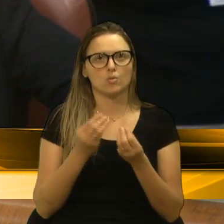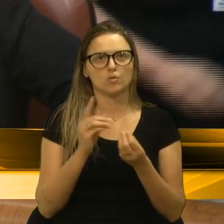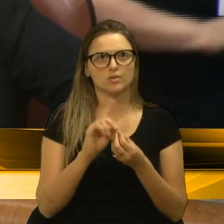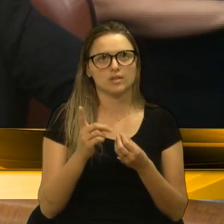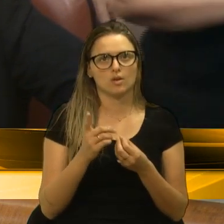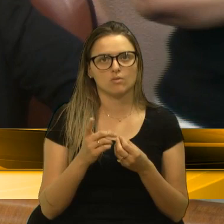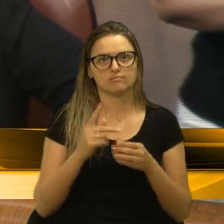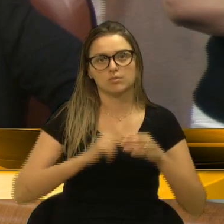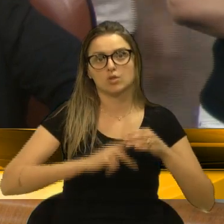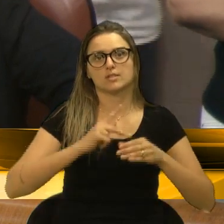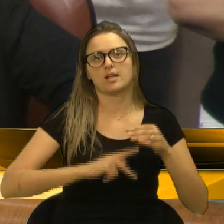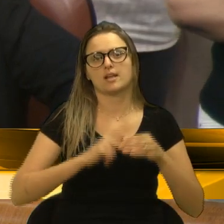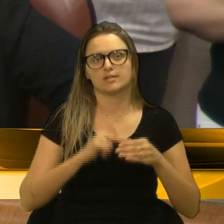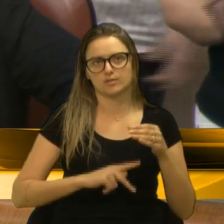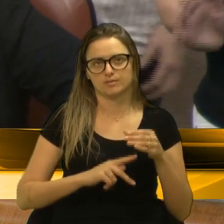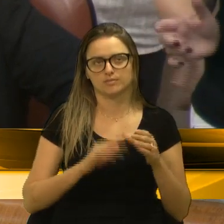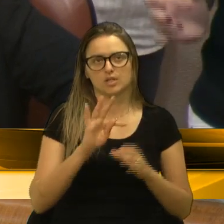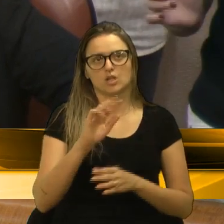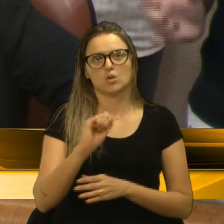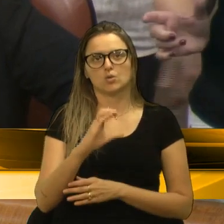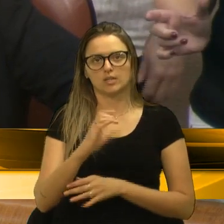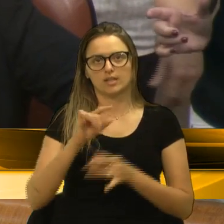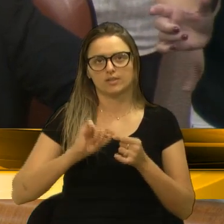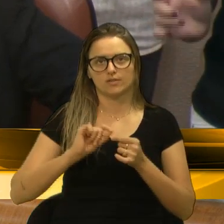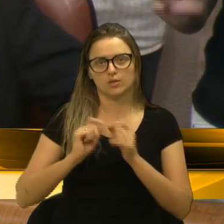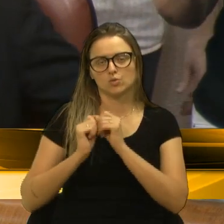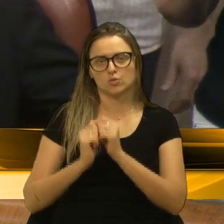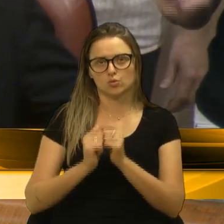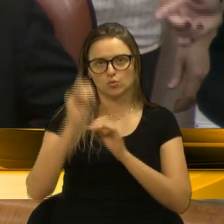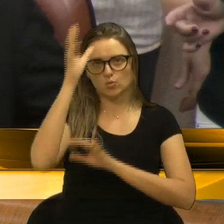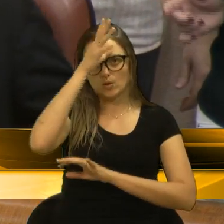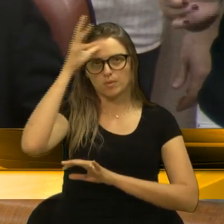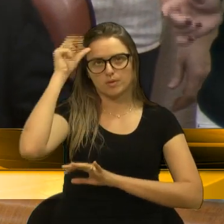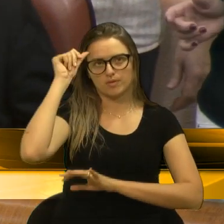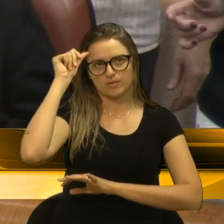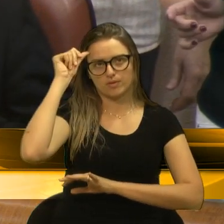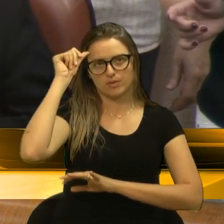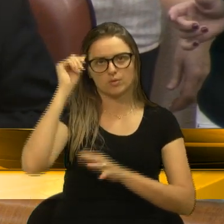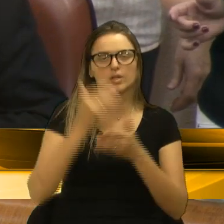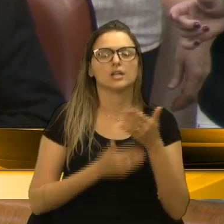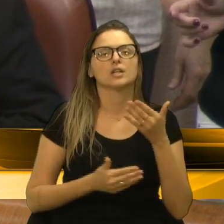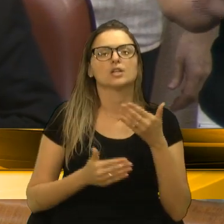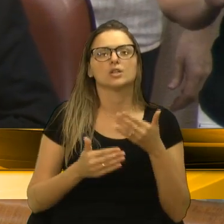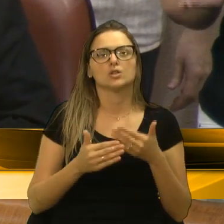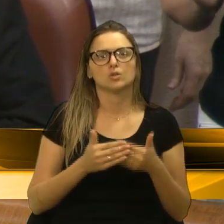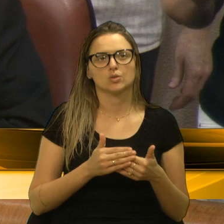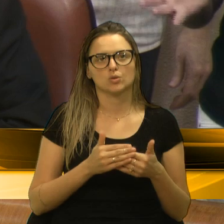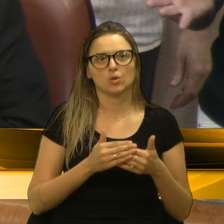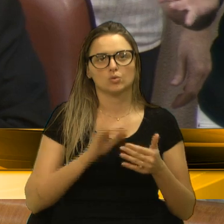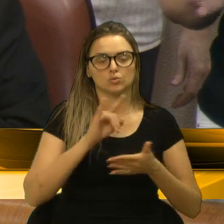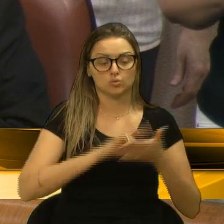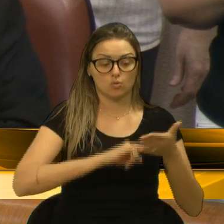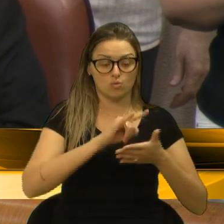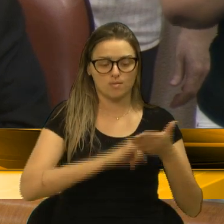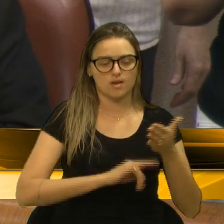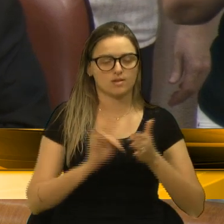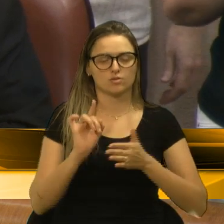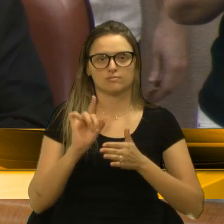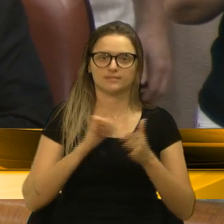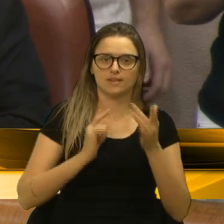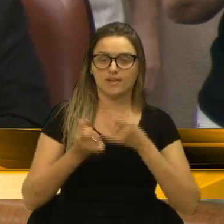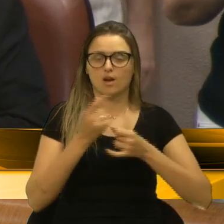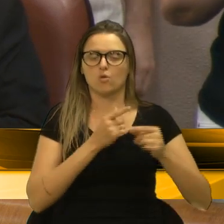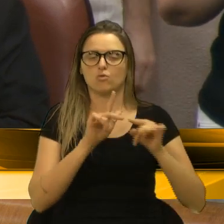político-administrativa. Quanto ao TAC firmado com o município, informa que os termos deste então sendo cumpridos, salvo alguns